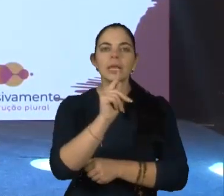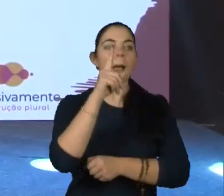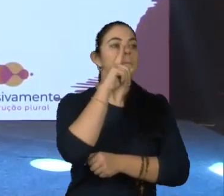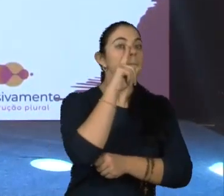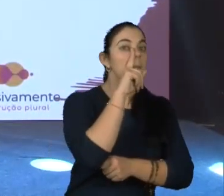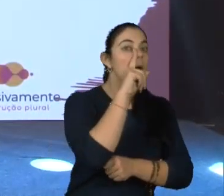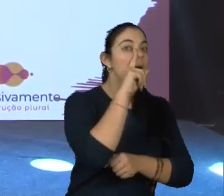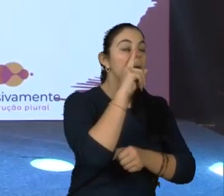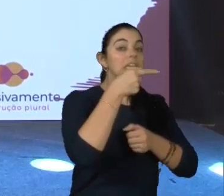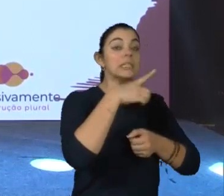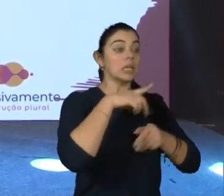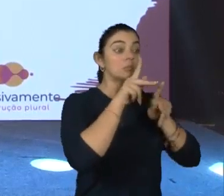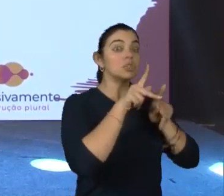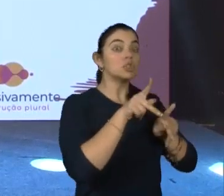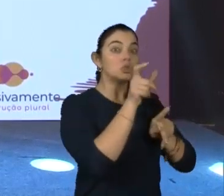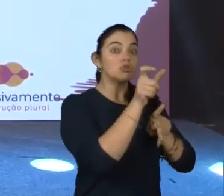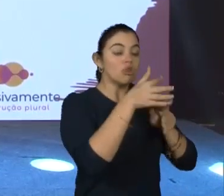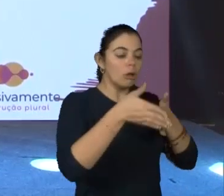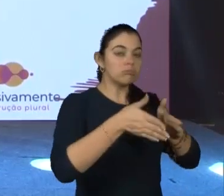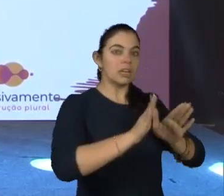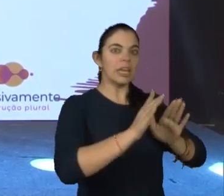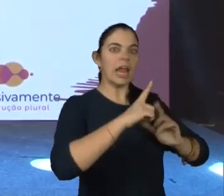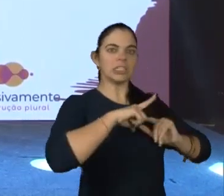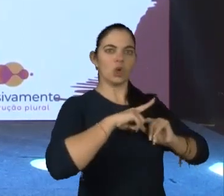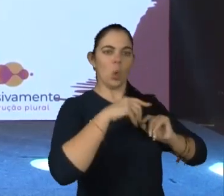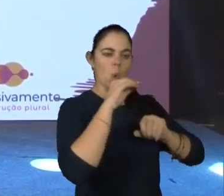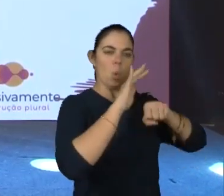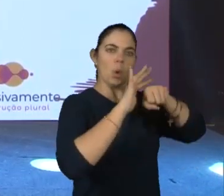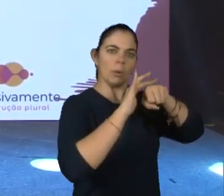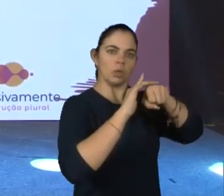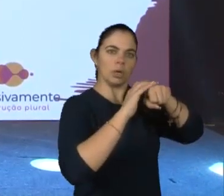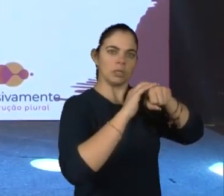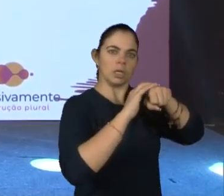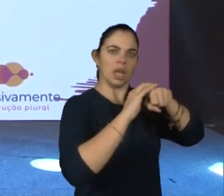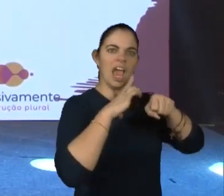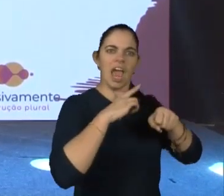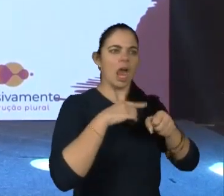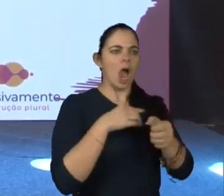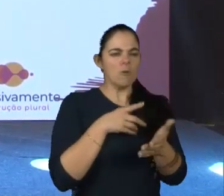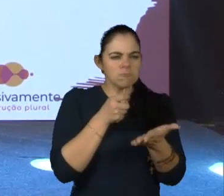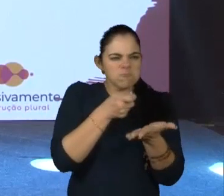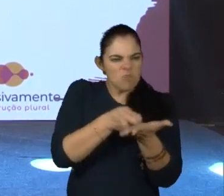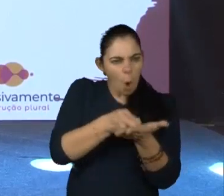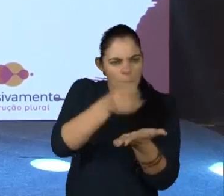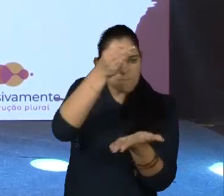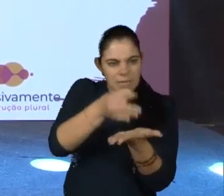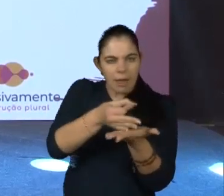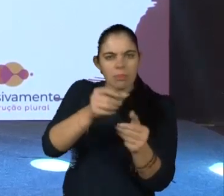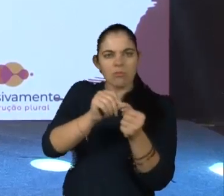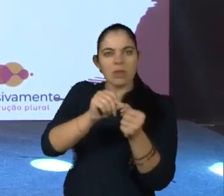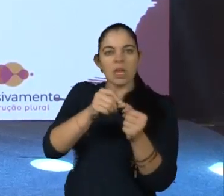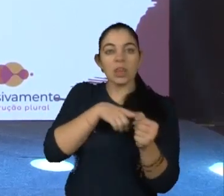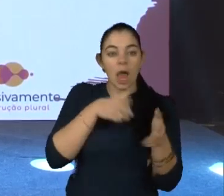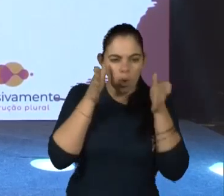todas as pessoas que estavam tendo um filho com diagnóstico, elas passariam obrigatoriamente por esse luto. E a